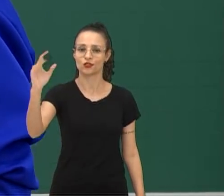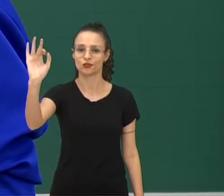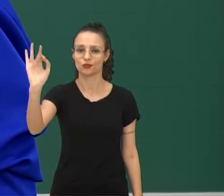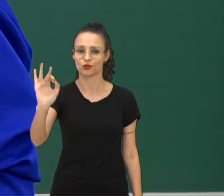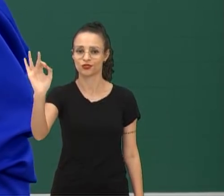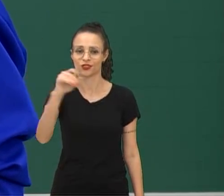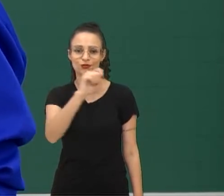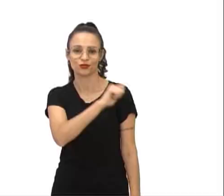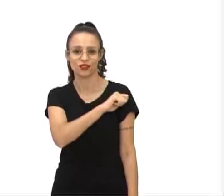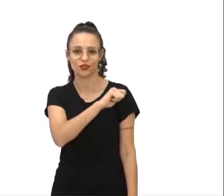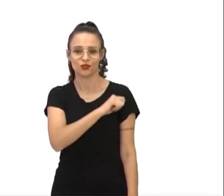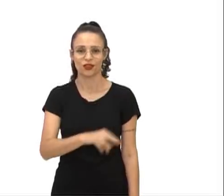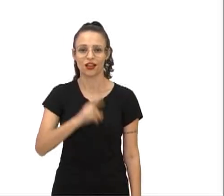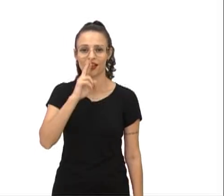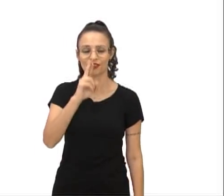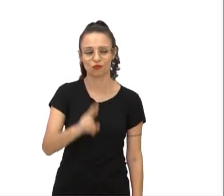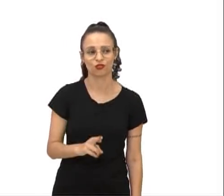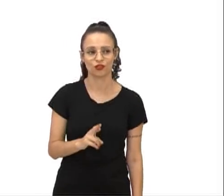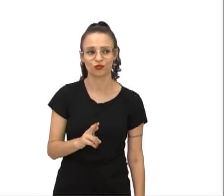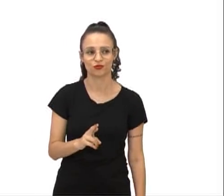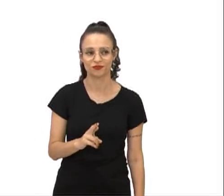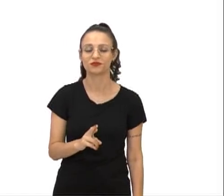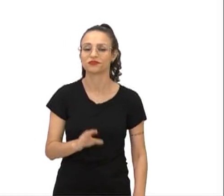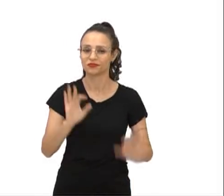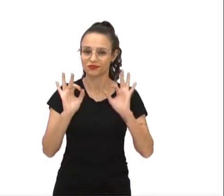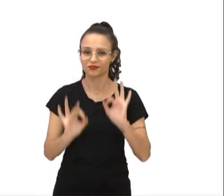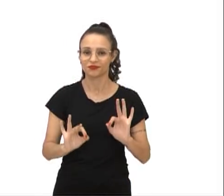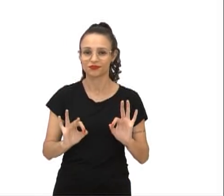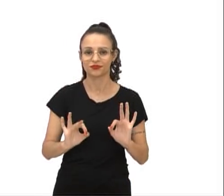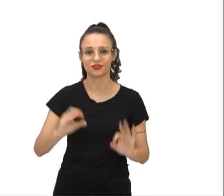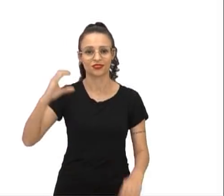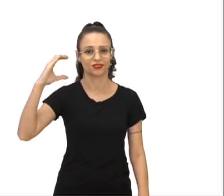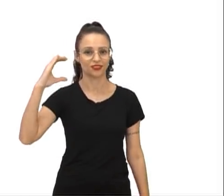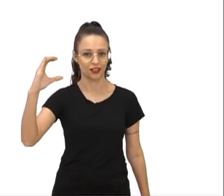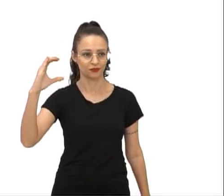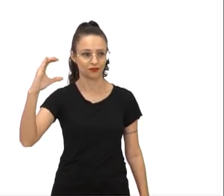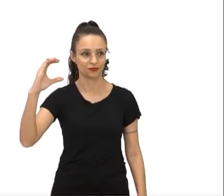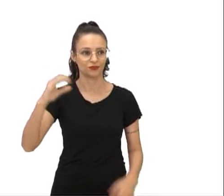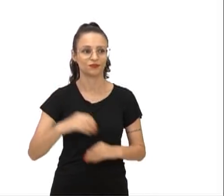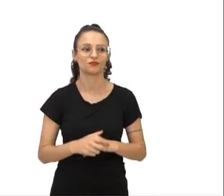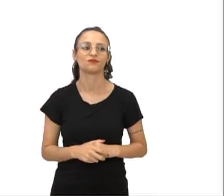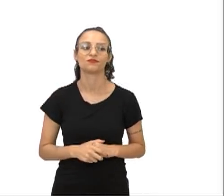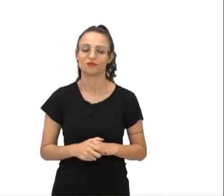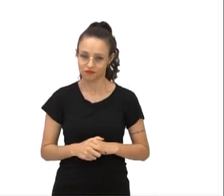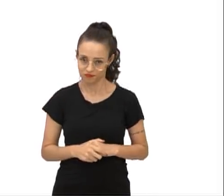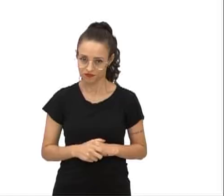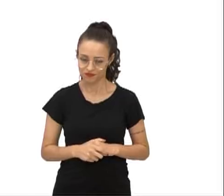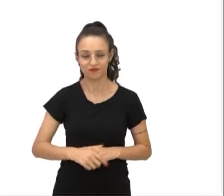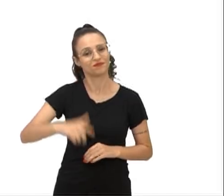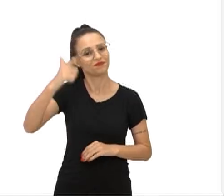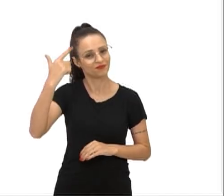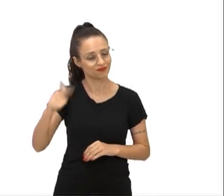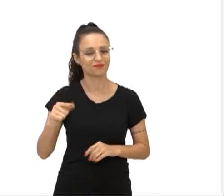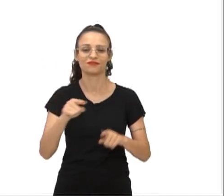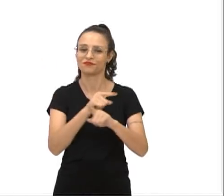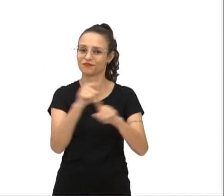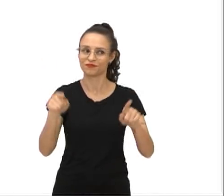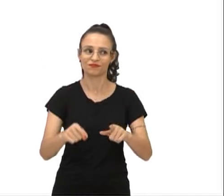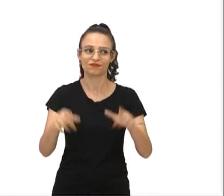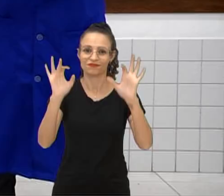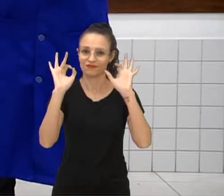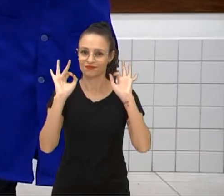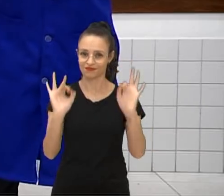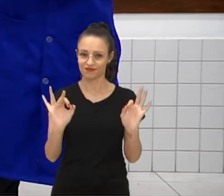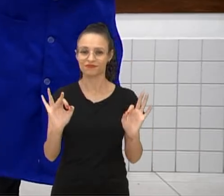72% dos nossos alunos responderam que a resposta correta é a letra C. Então, mais uma vez, vocês